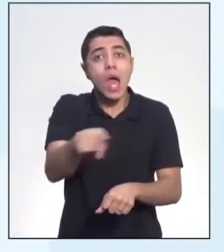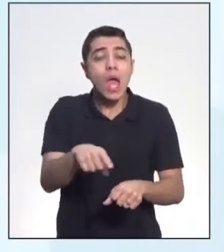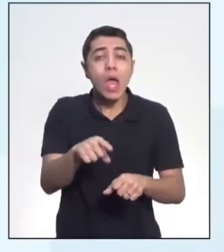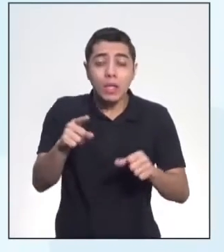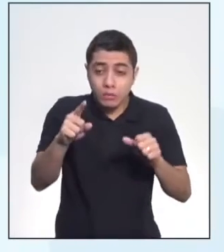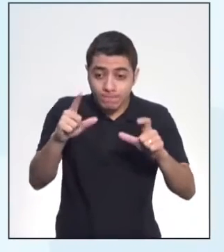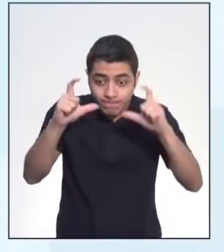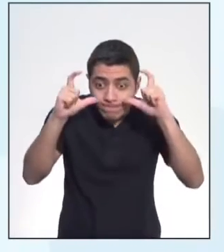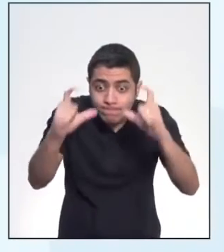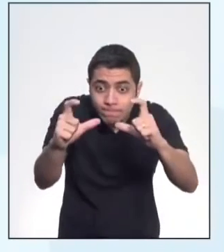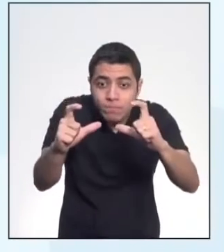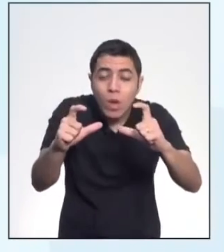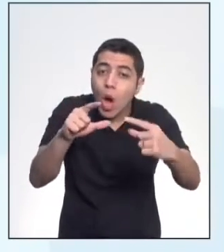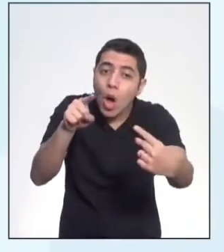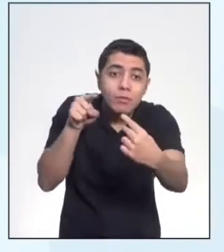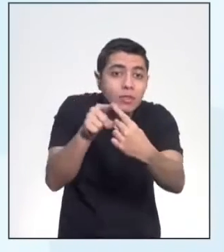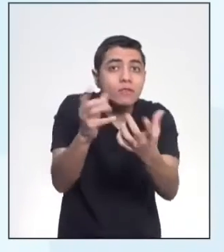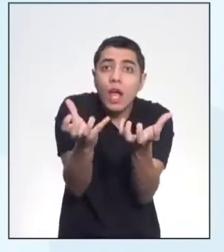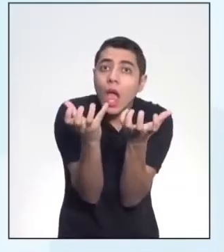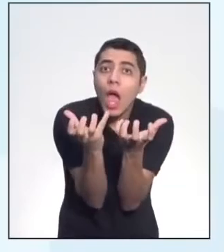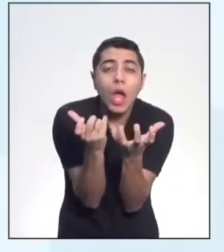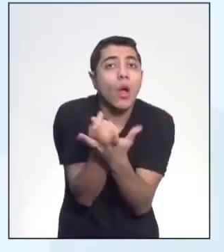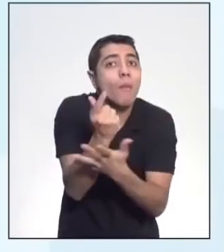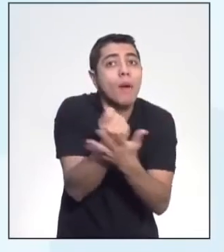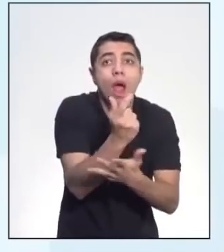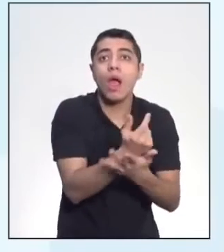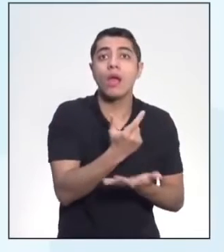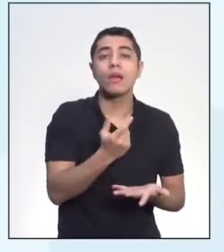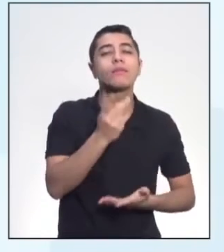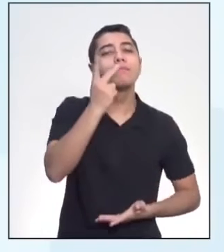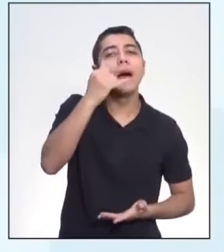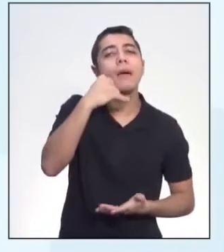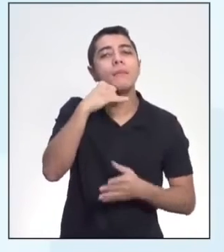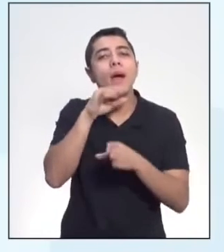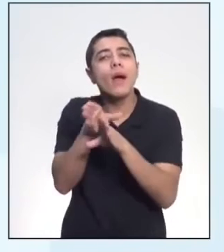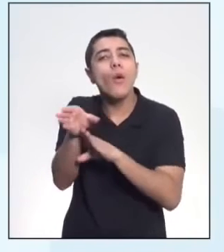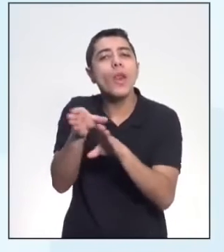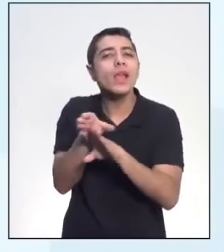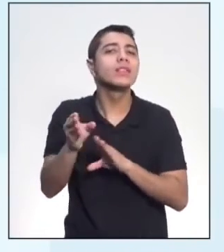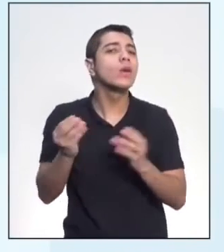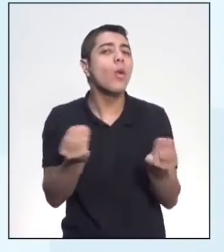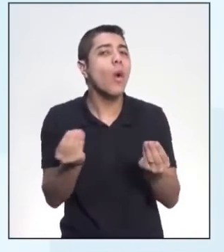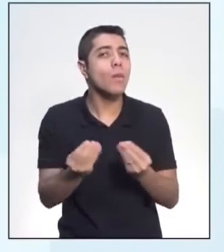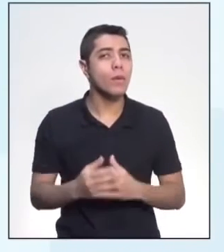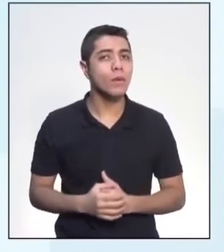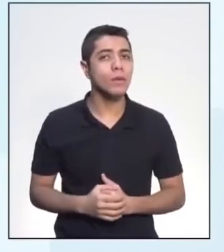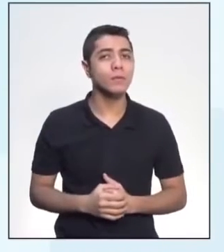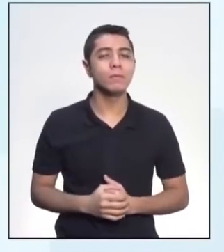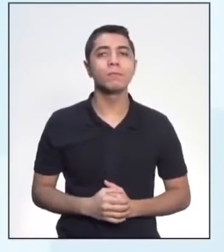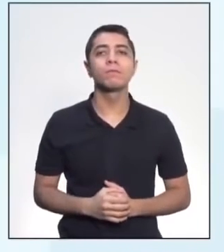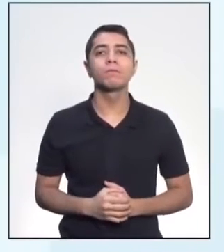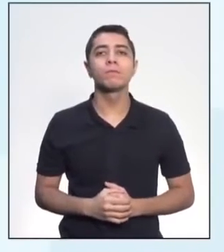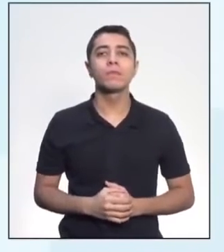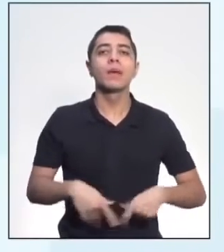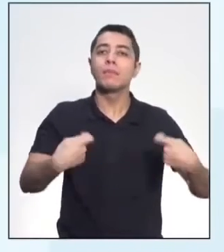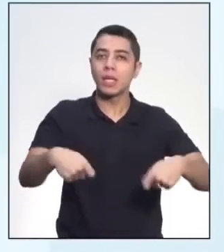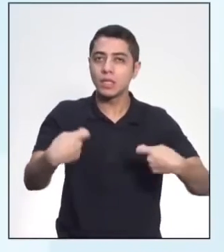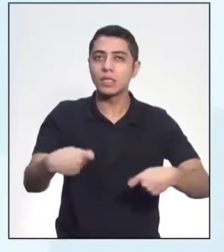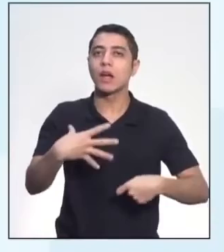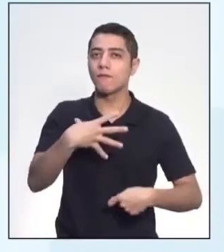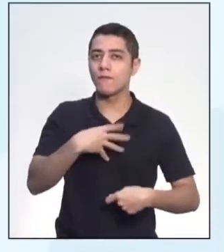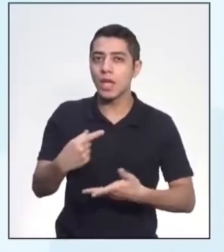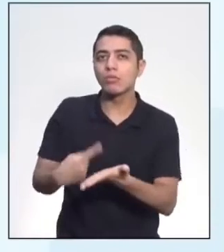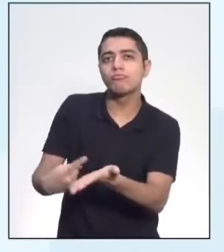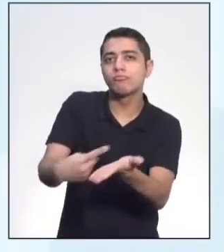a orientação que você dá aos pais em como proceder diante dos pedidos? É necessário discutir com os filhos o